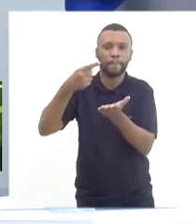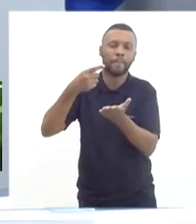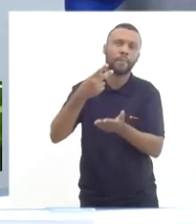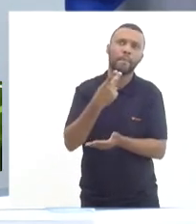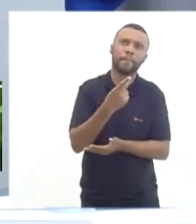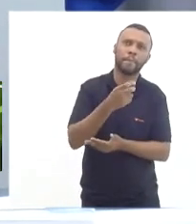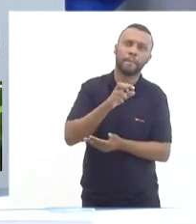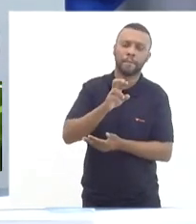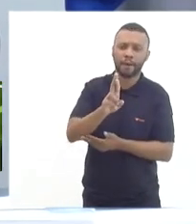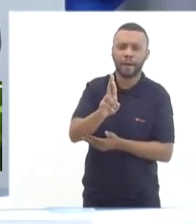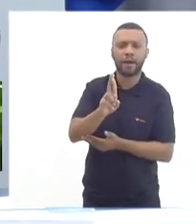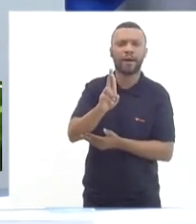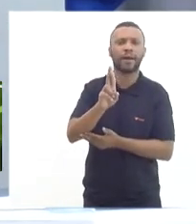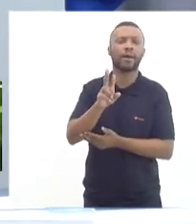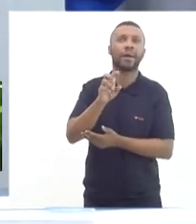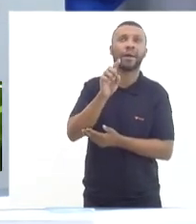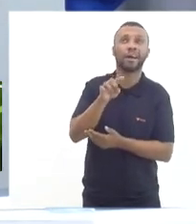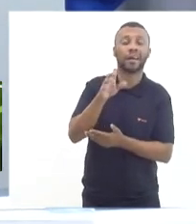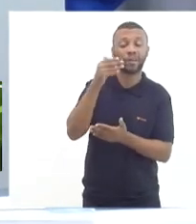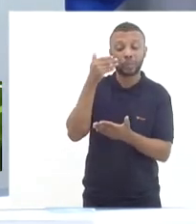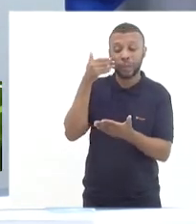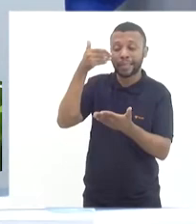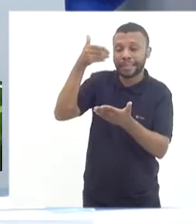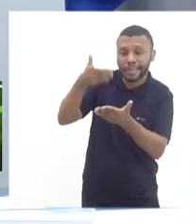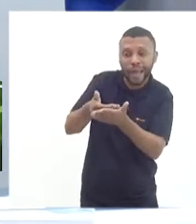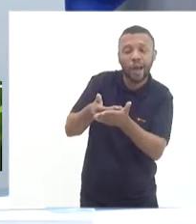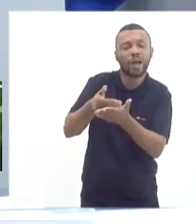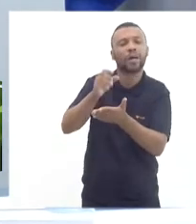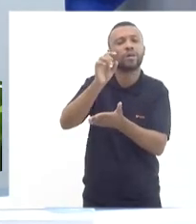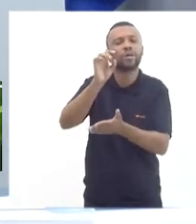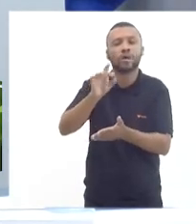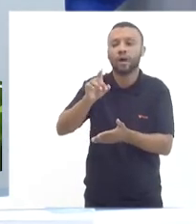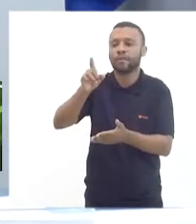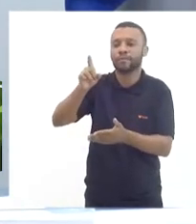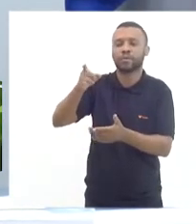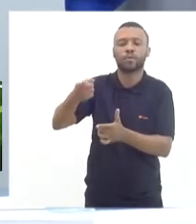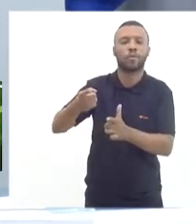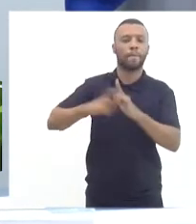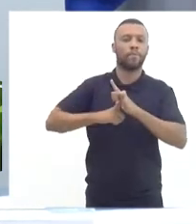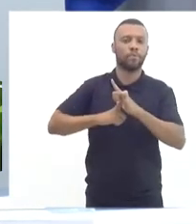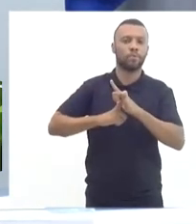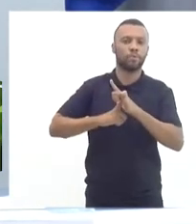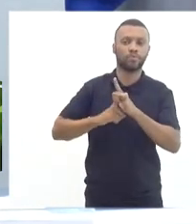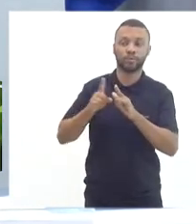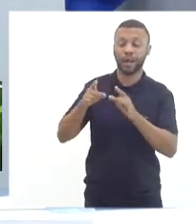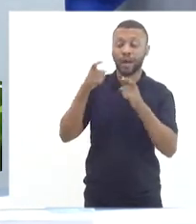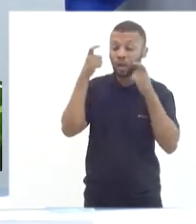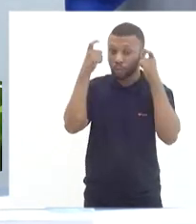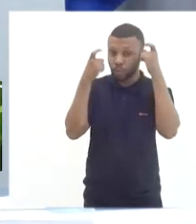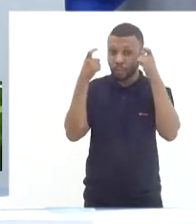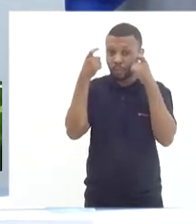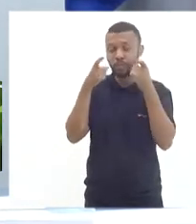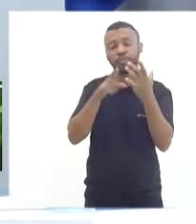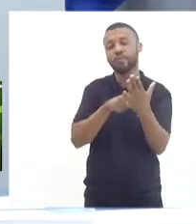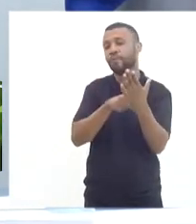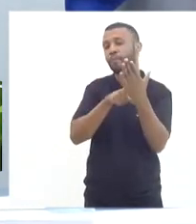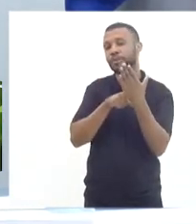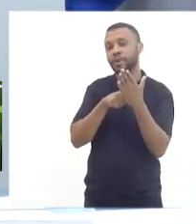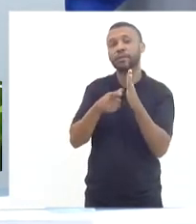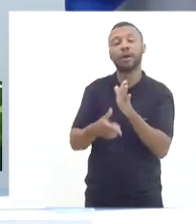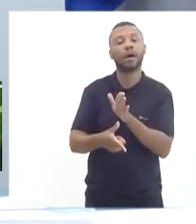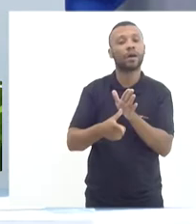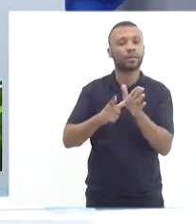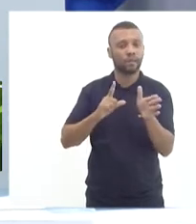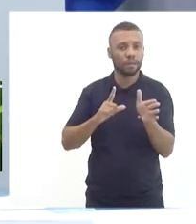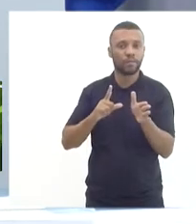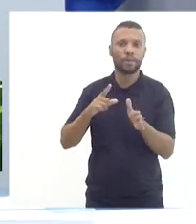não seria só de imediato fazer a suspensão, enfim. A sua preocupação aqui foi externada anteriormente pelo